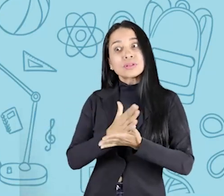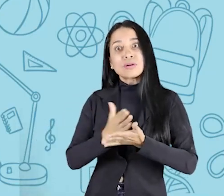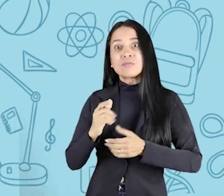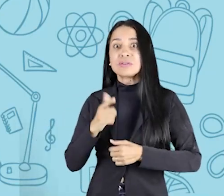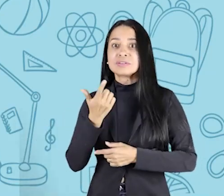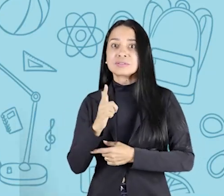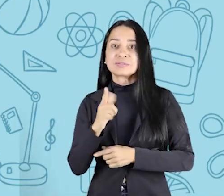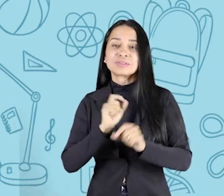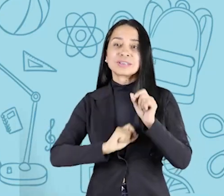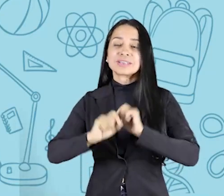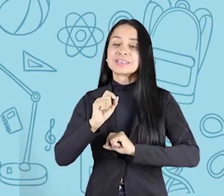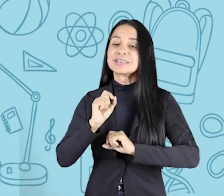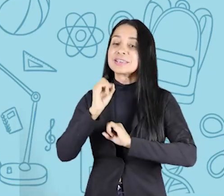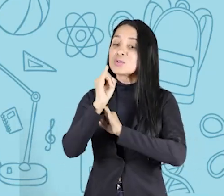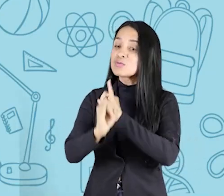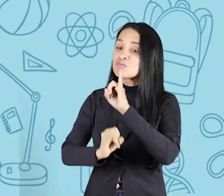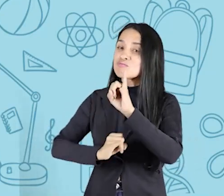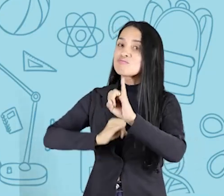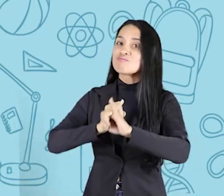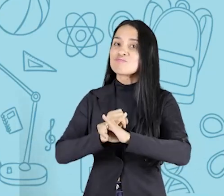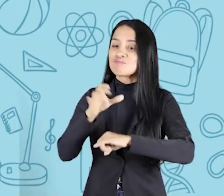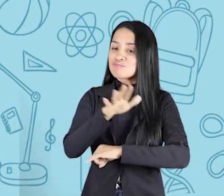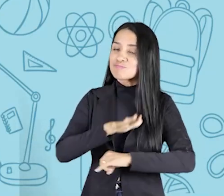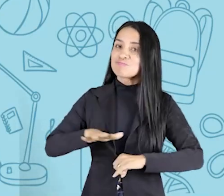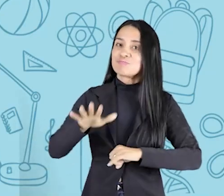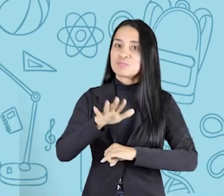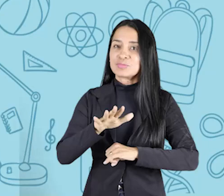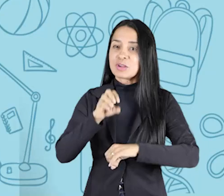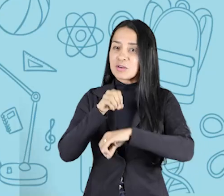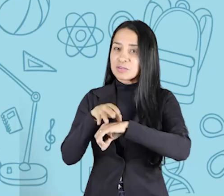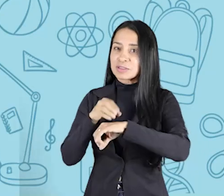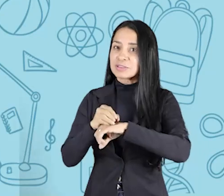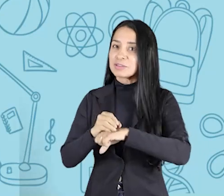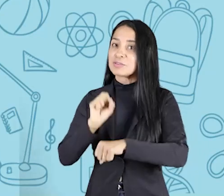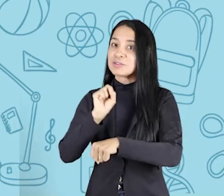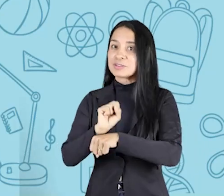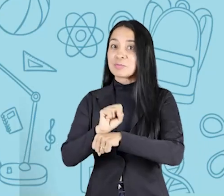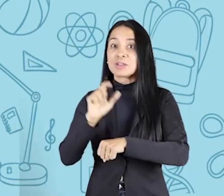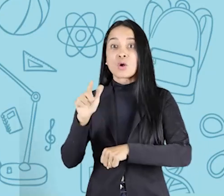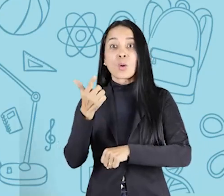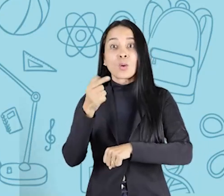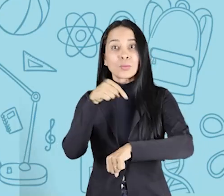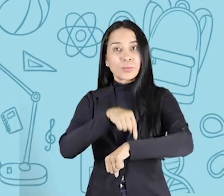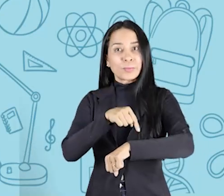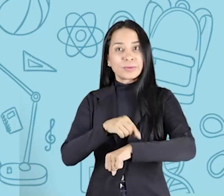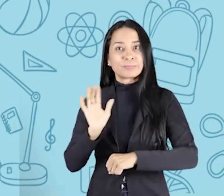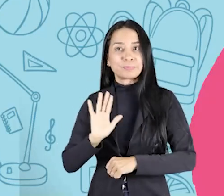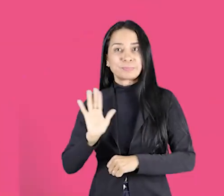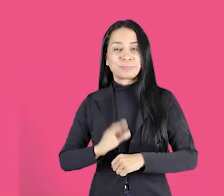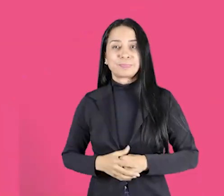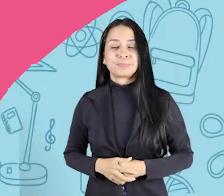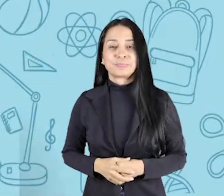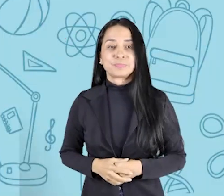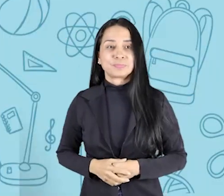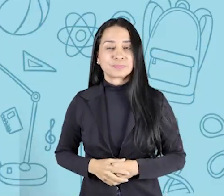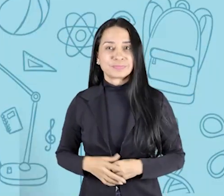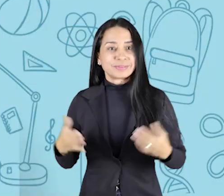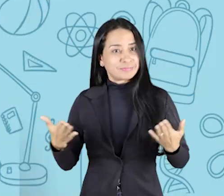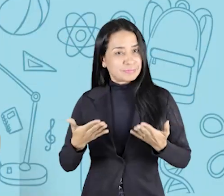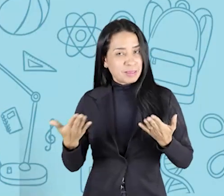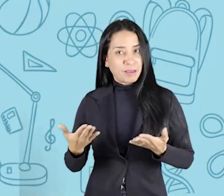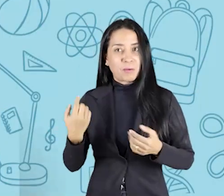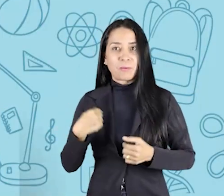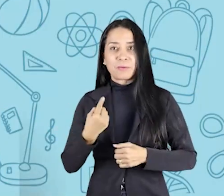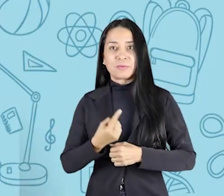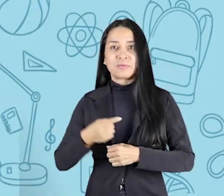tão navegado por você. Então, fica a dica aí e eu te espero em outros momentos. Tchau, tchau! E agora,